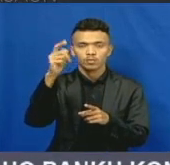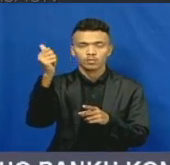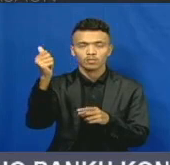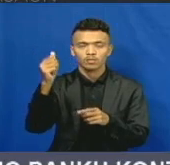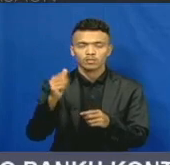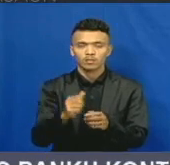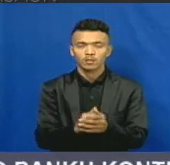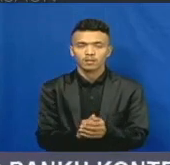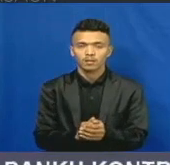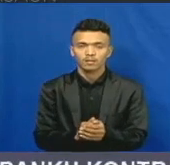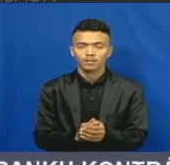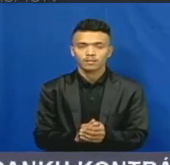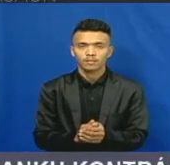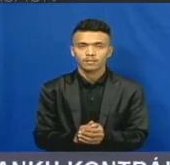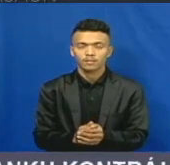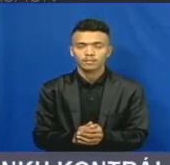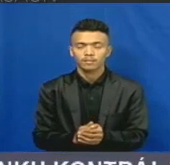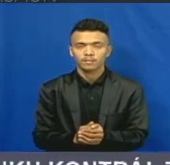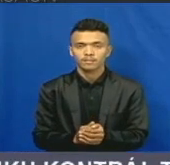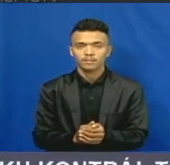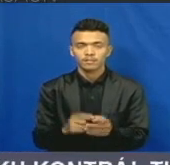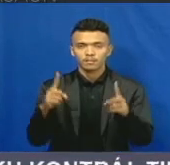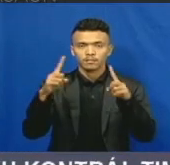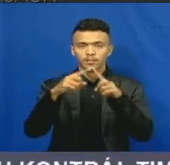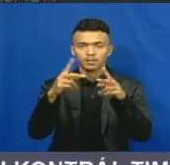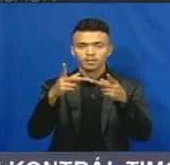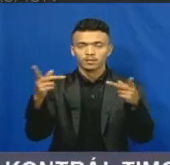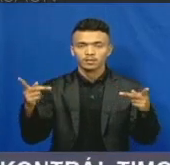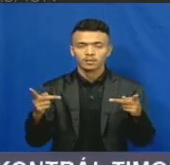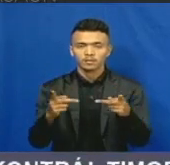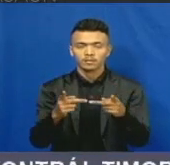montava ligação barreira Ponta Leste para Centro Leste.